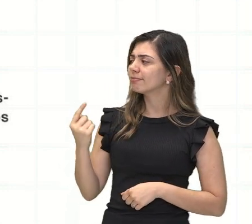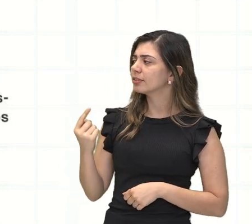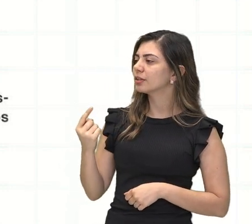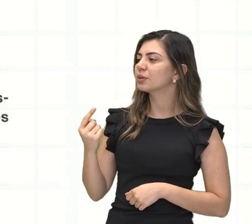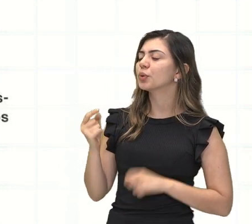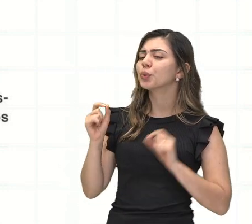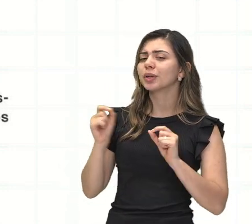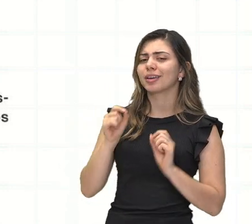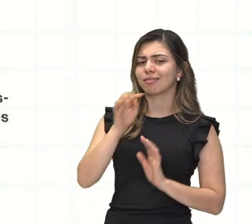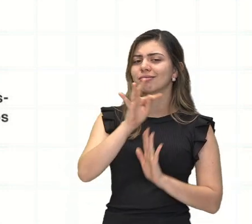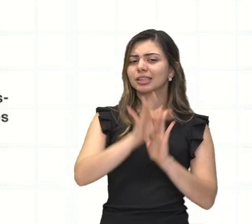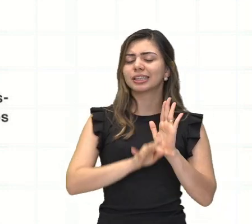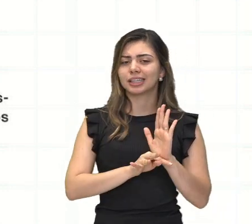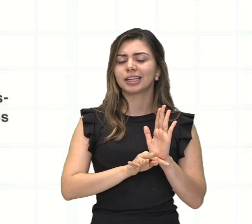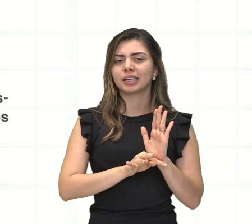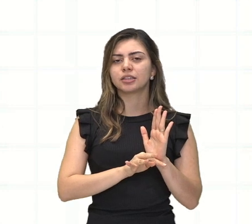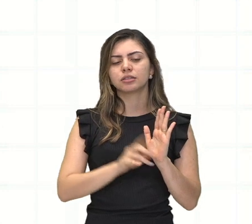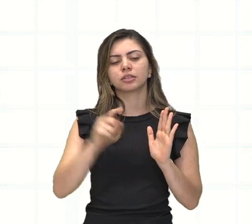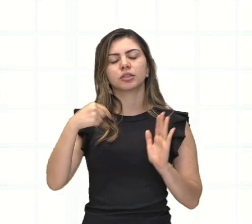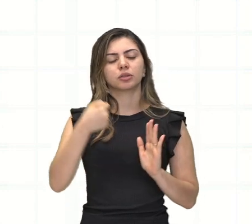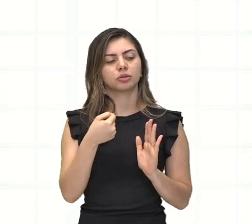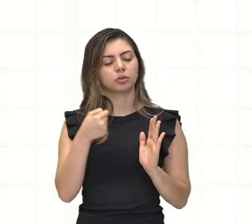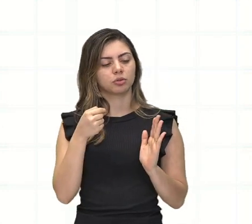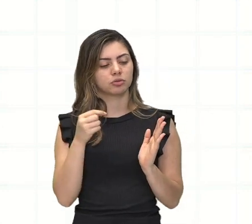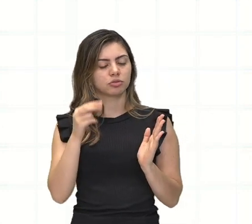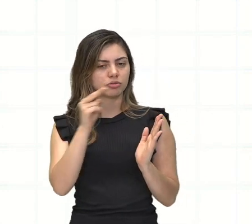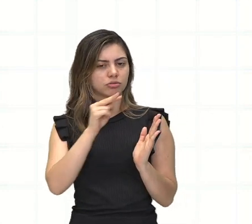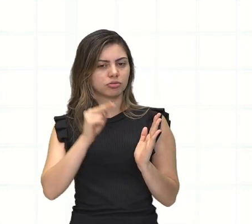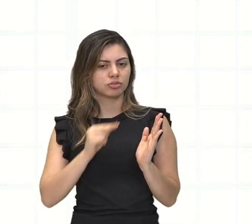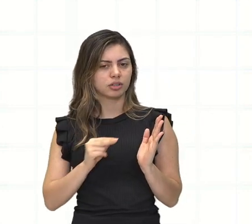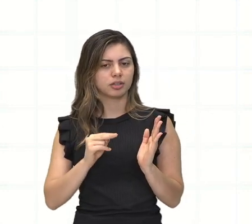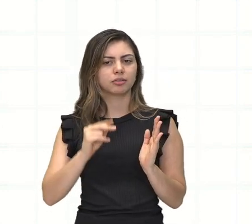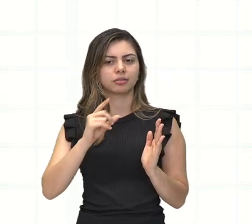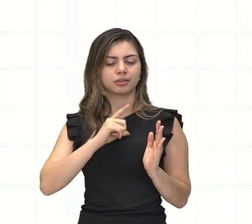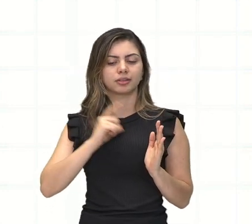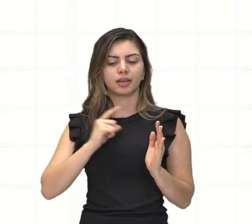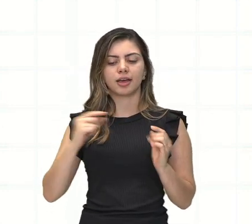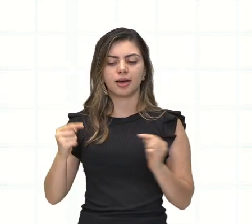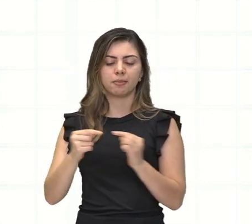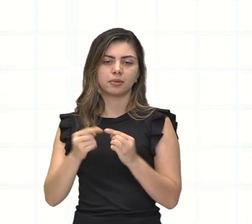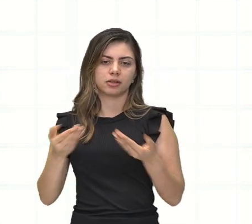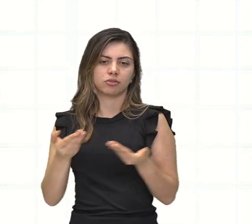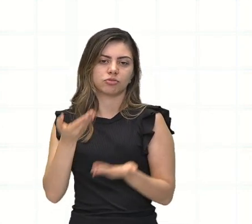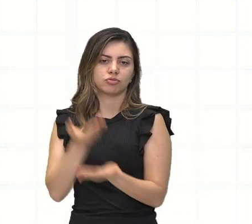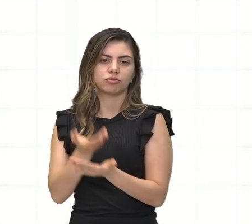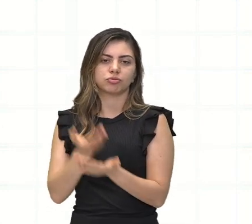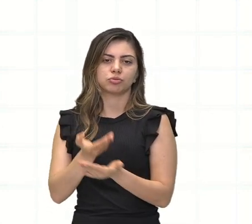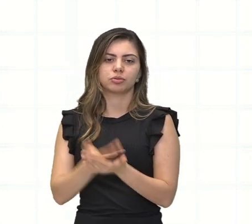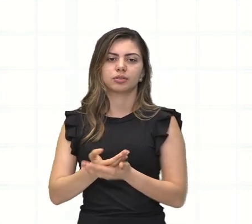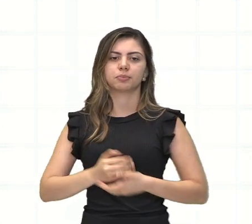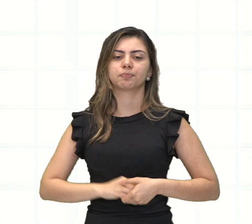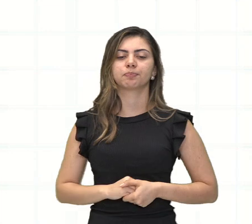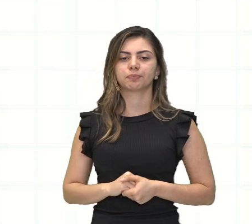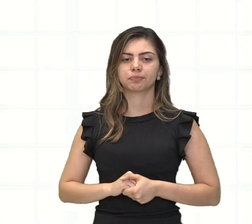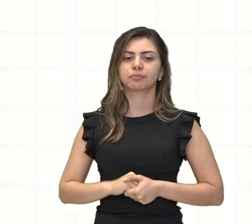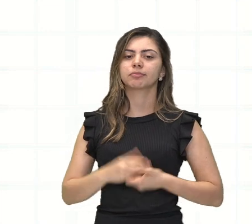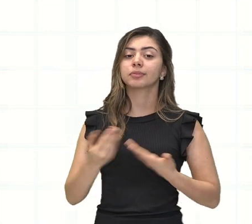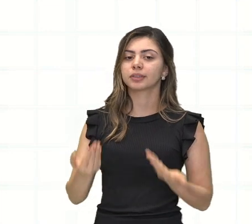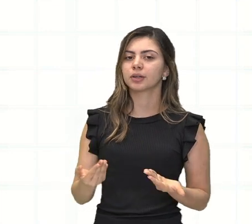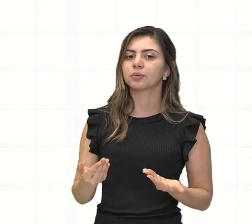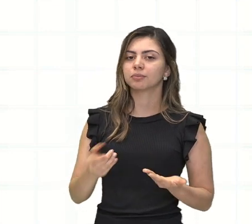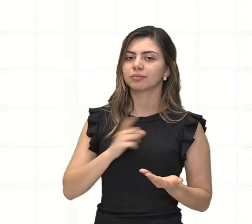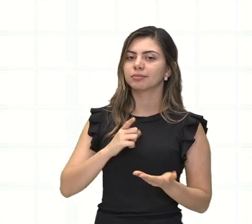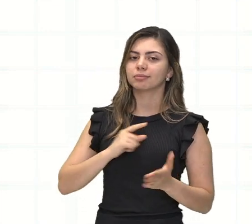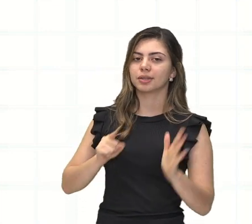Esse texto é justamente para que a gente possa desenvolver mais a nossa aula de hoje. Aí nós temos essa